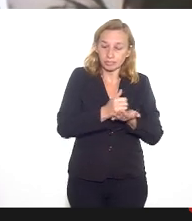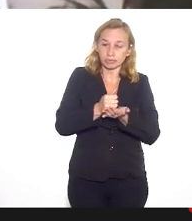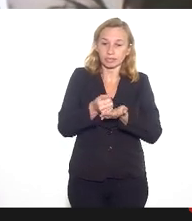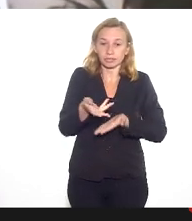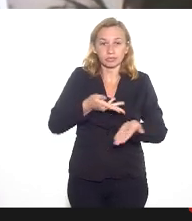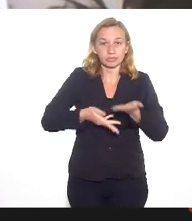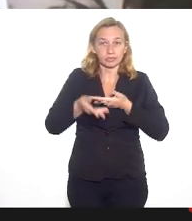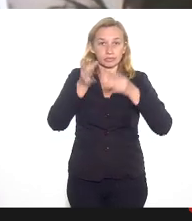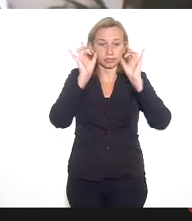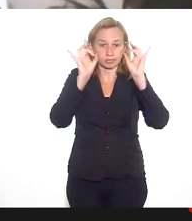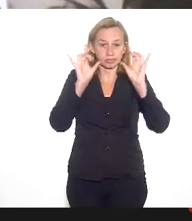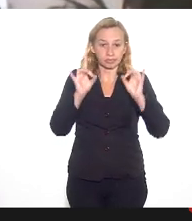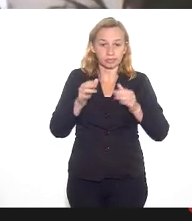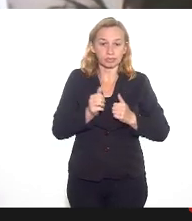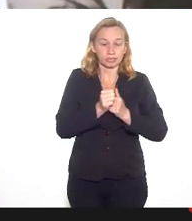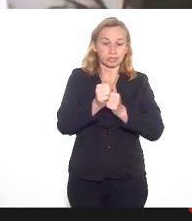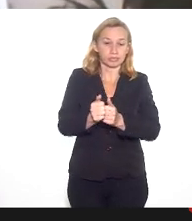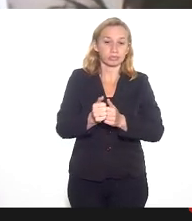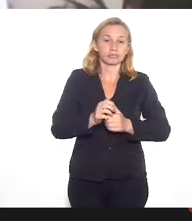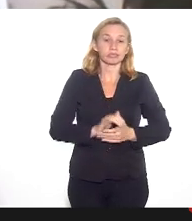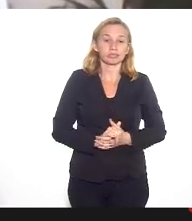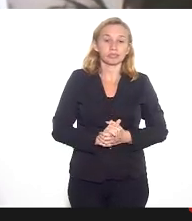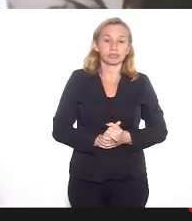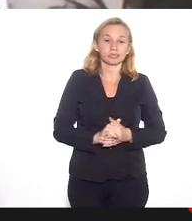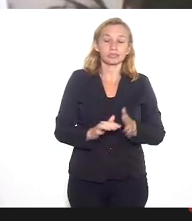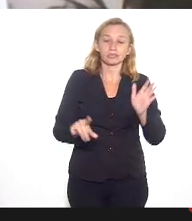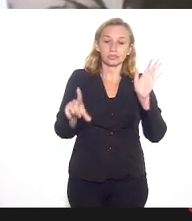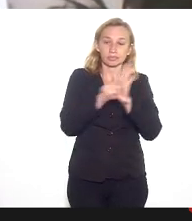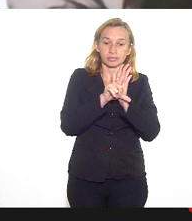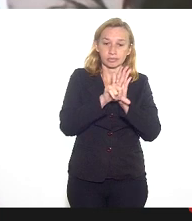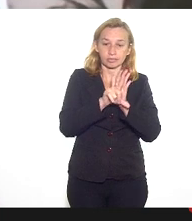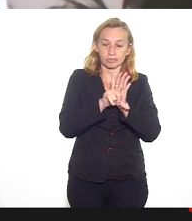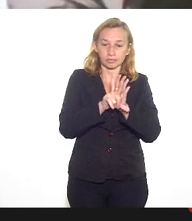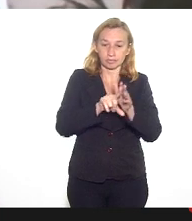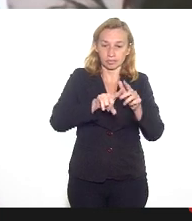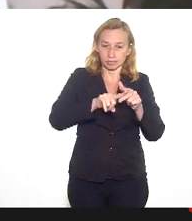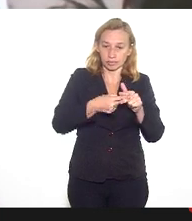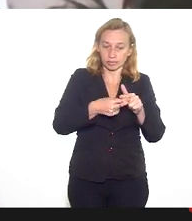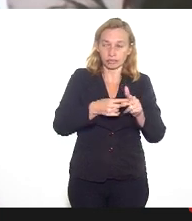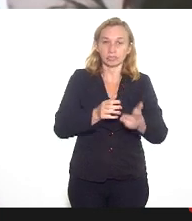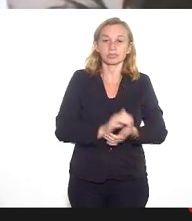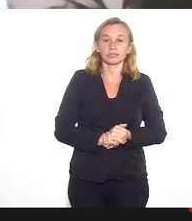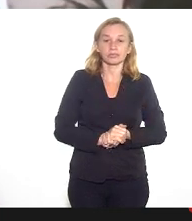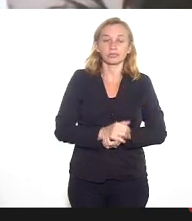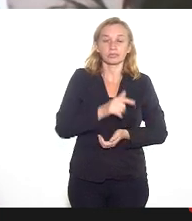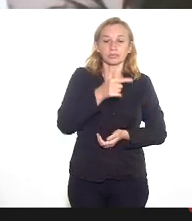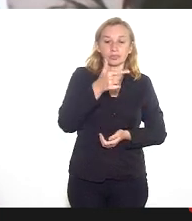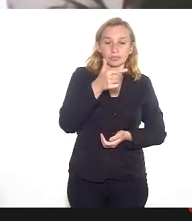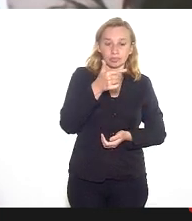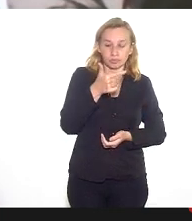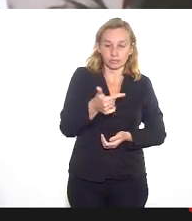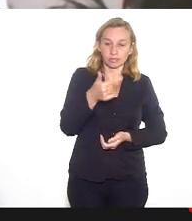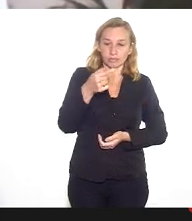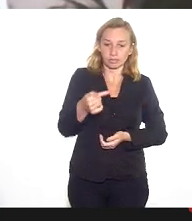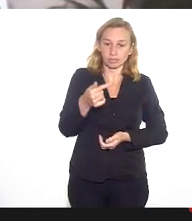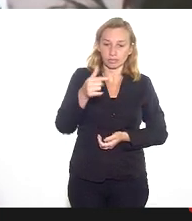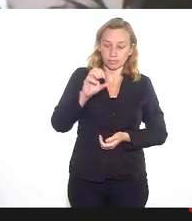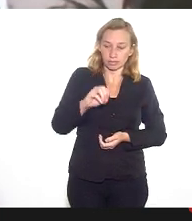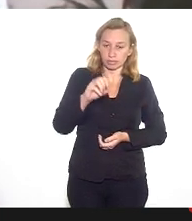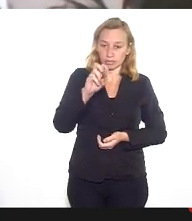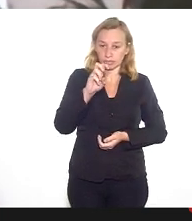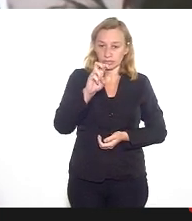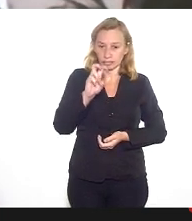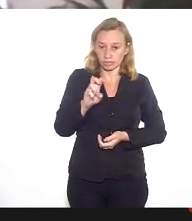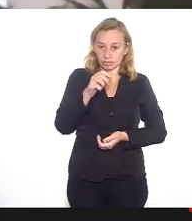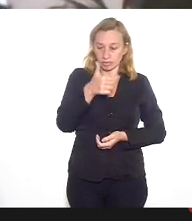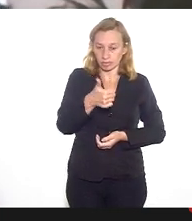participação especial, ela segue os ditames, da legislação regulatória, a saber, o Decreto 2705 e a RAMP 1214.